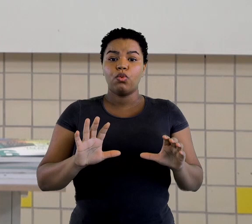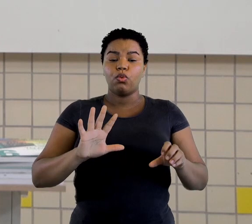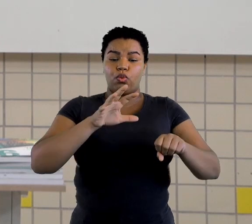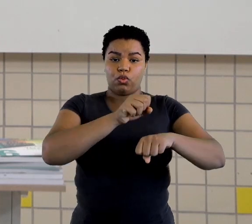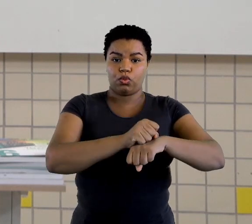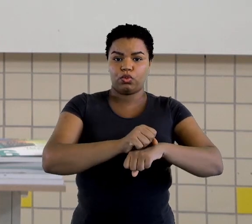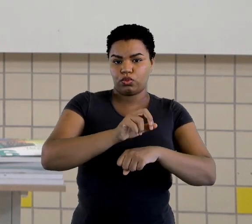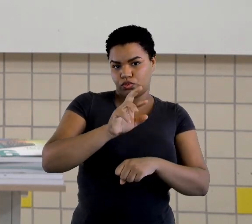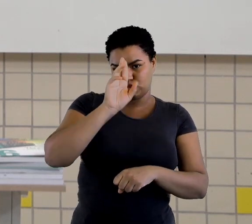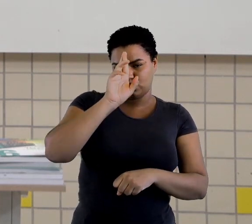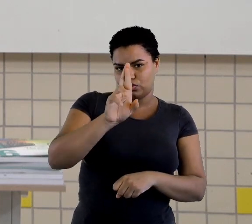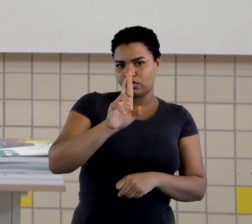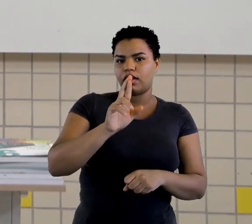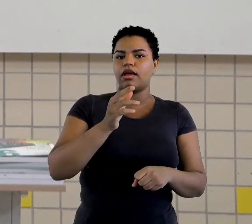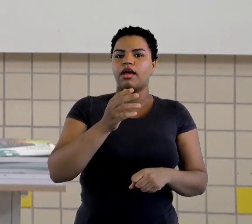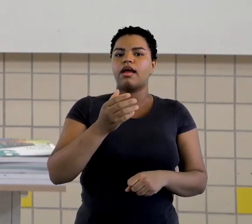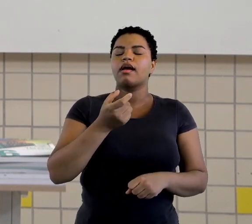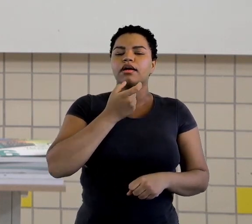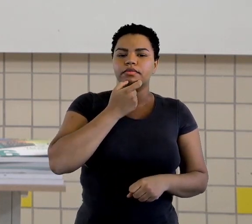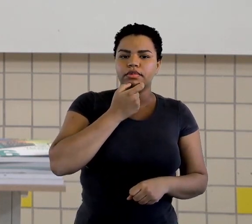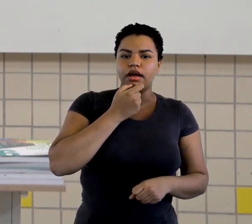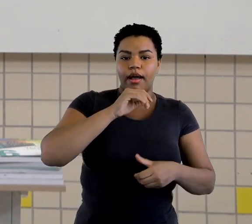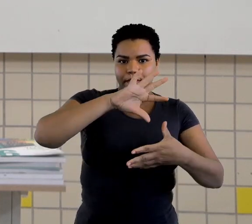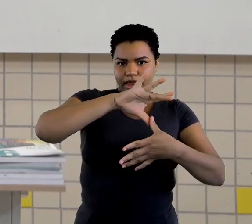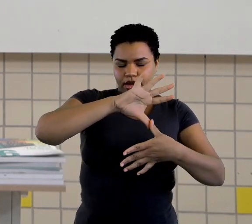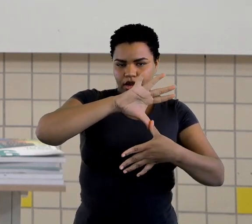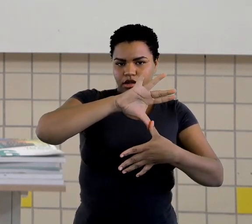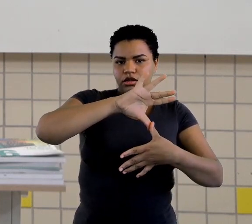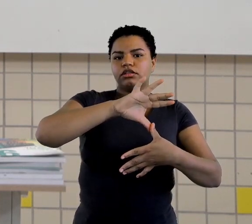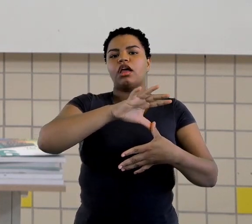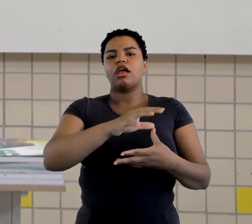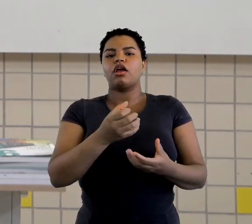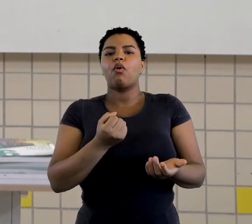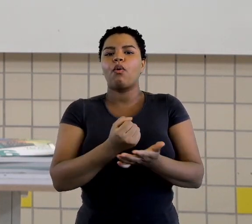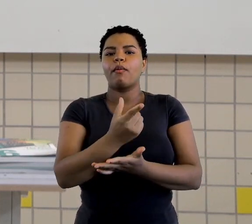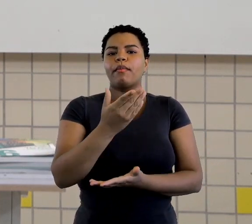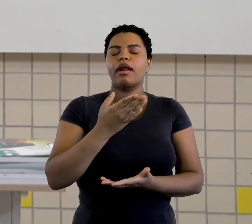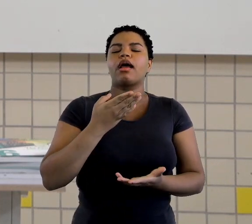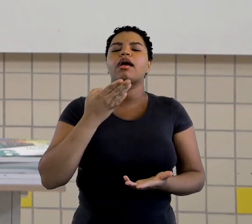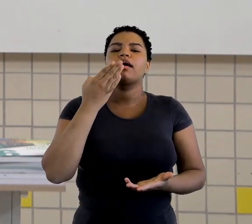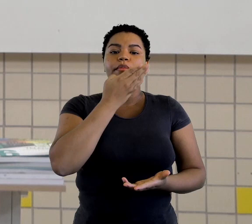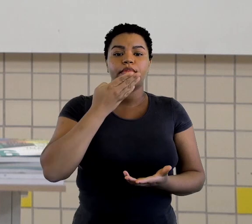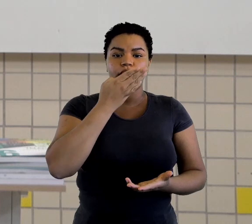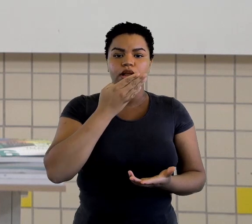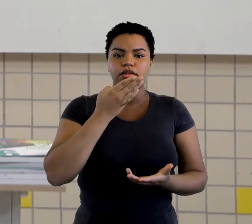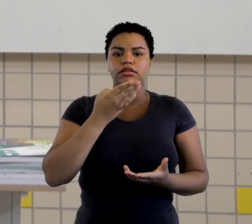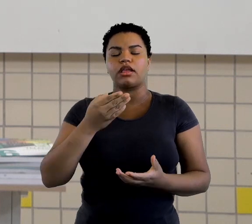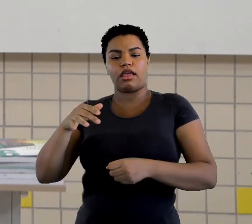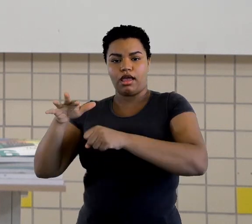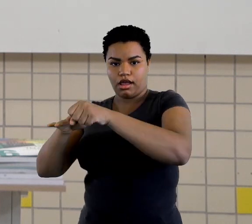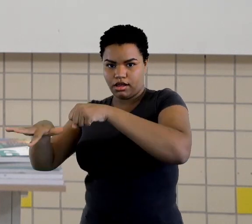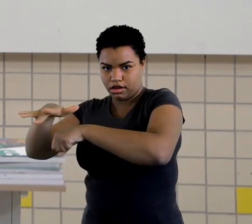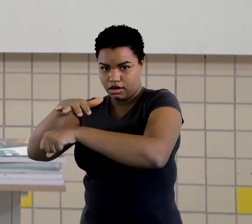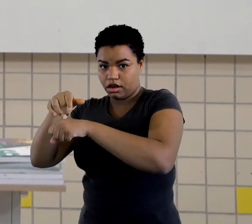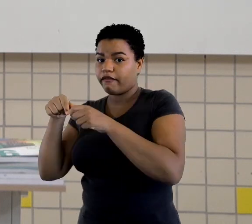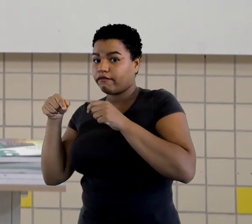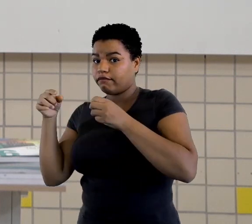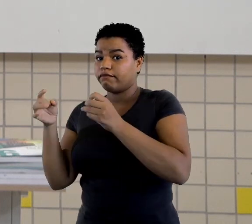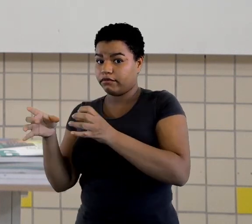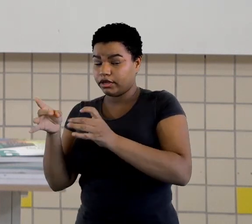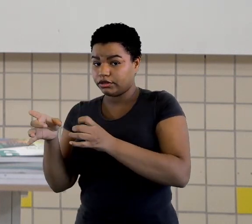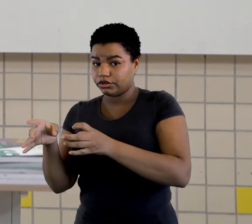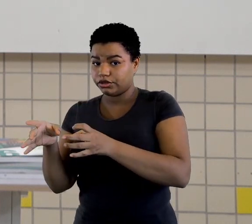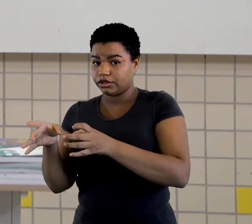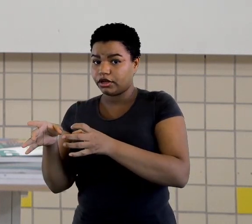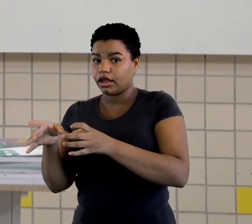queriam comprar o melaço que as ilhas antilianas vendiam. Esse rum comprado, eles